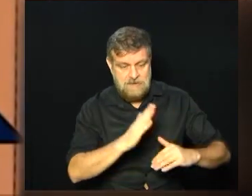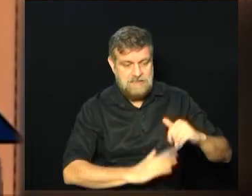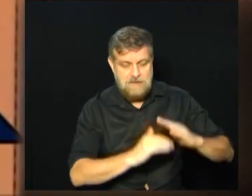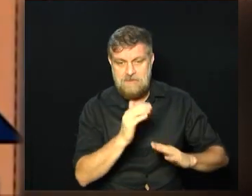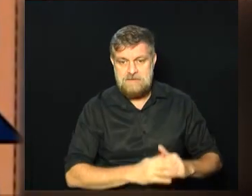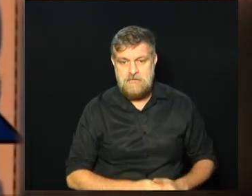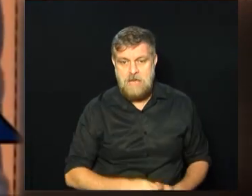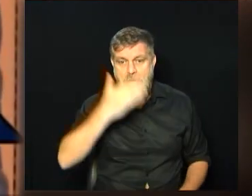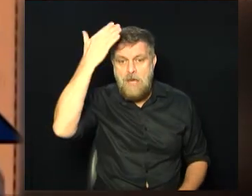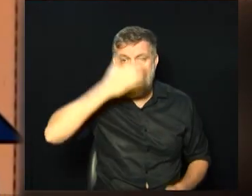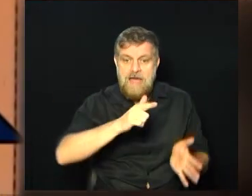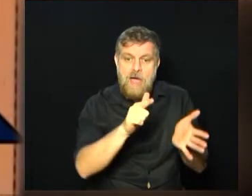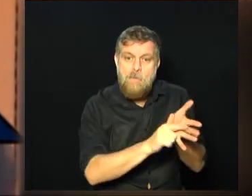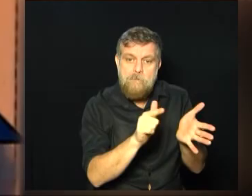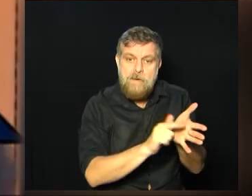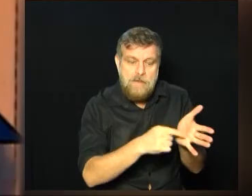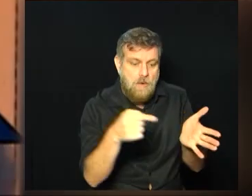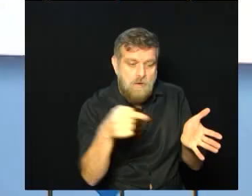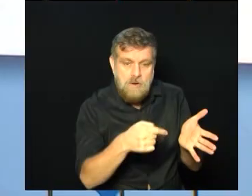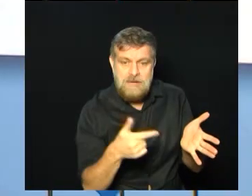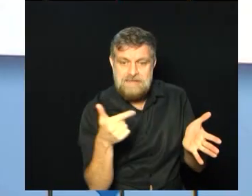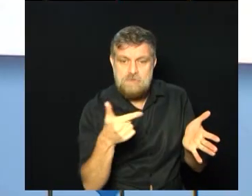o certificado de vacinação.